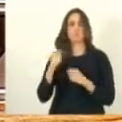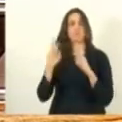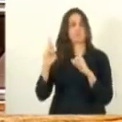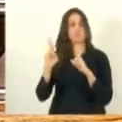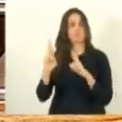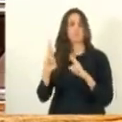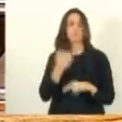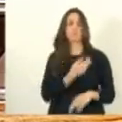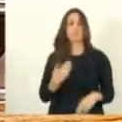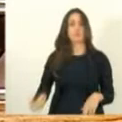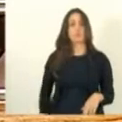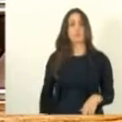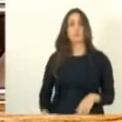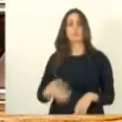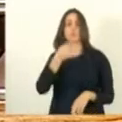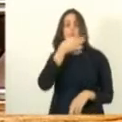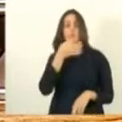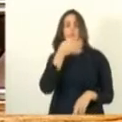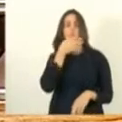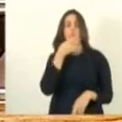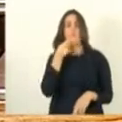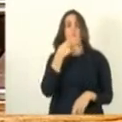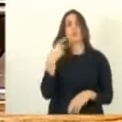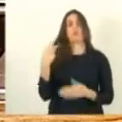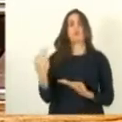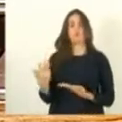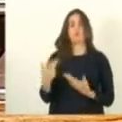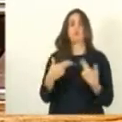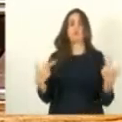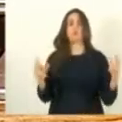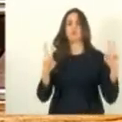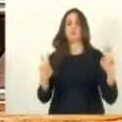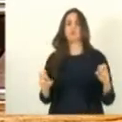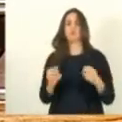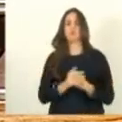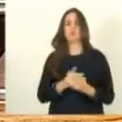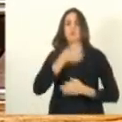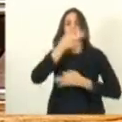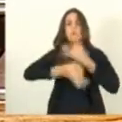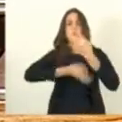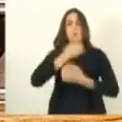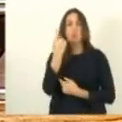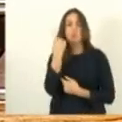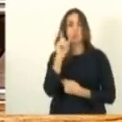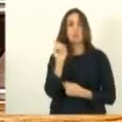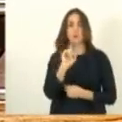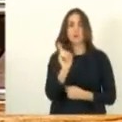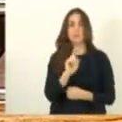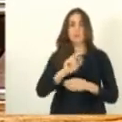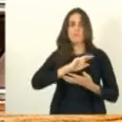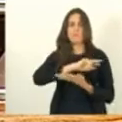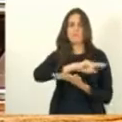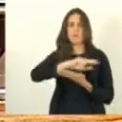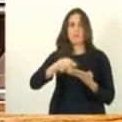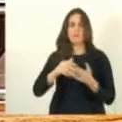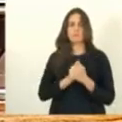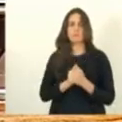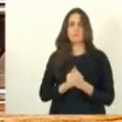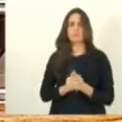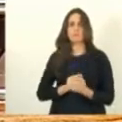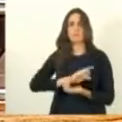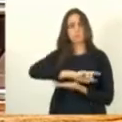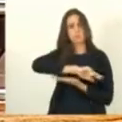Espero que o governo do Estado se pronuncie, porque não pode. Diversos depoimentos, não foi um só não, deputado Rafael Favato.